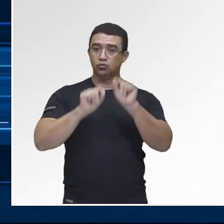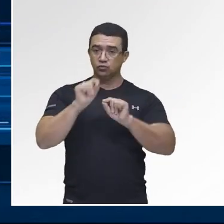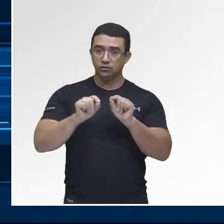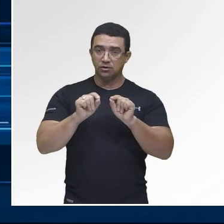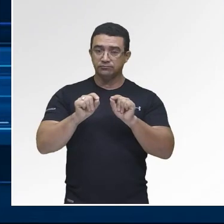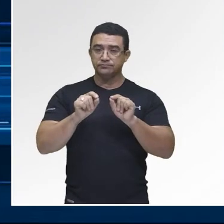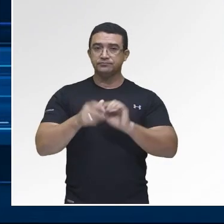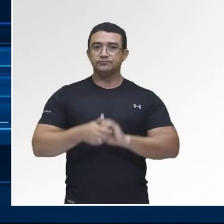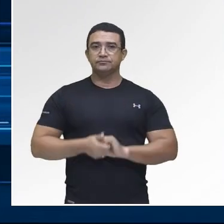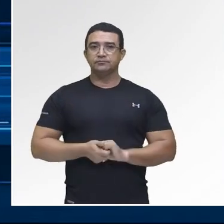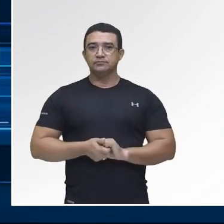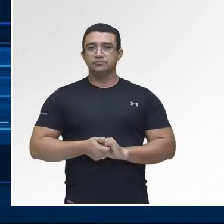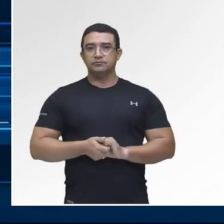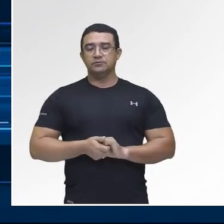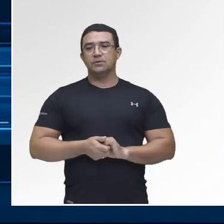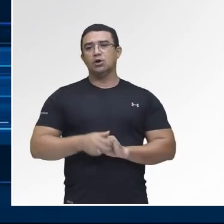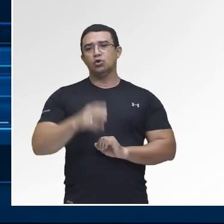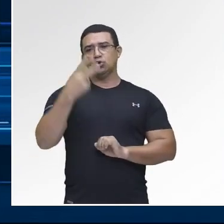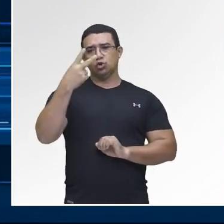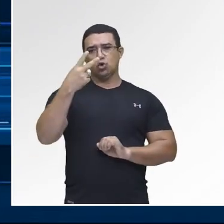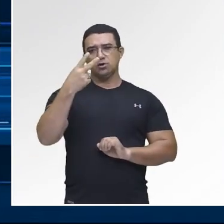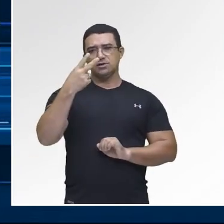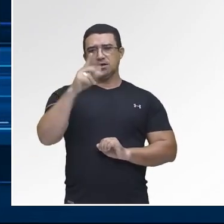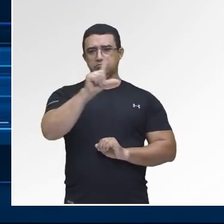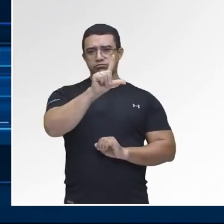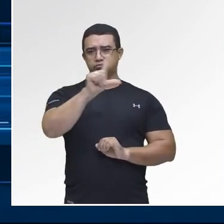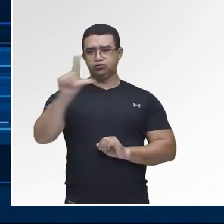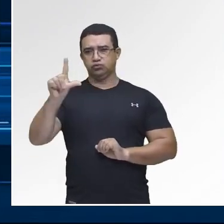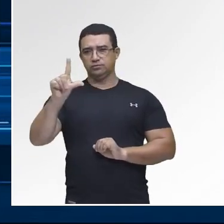com dois L's aqui, tá, gente?